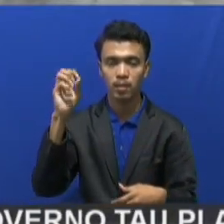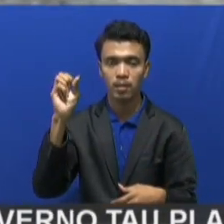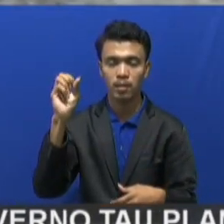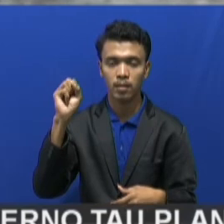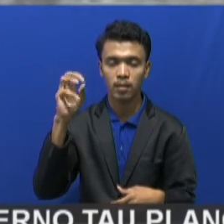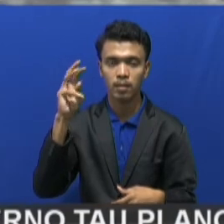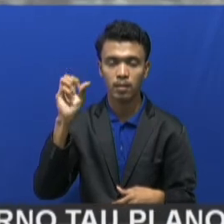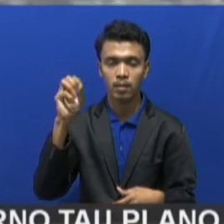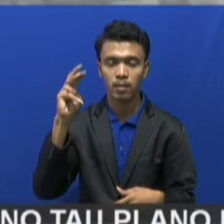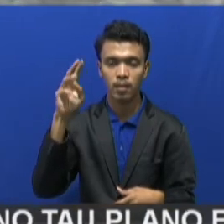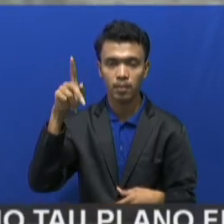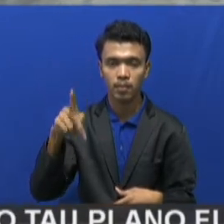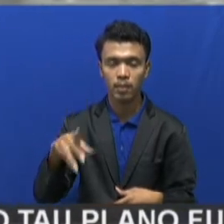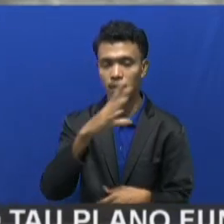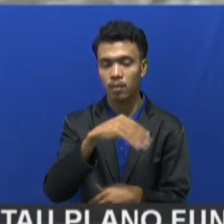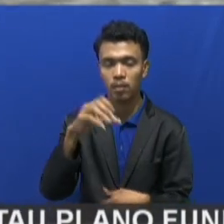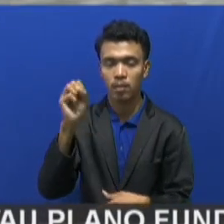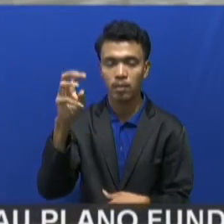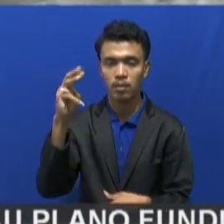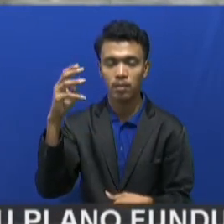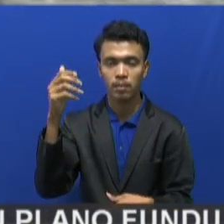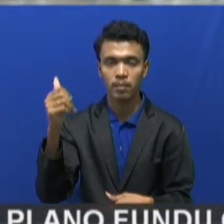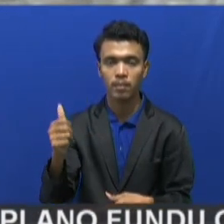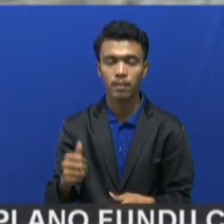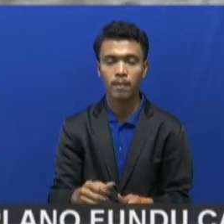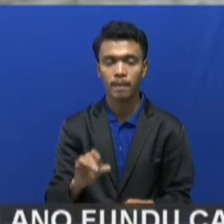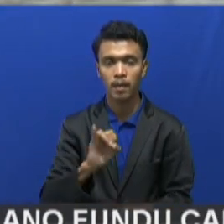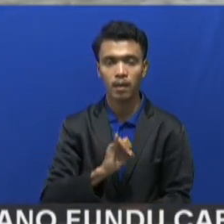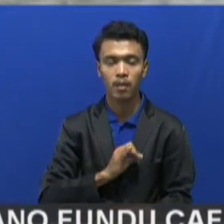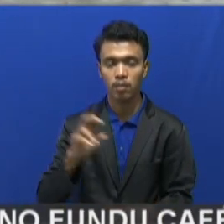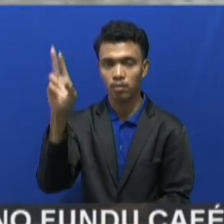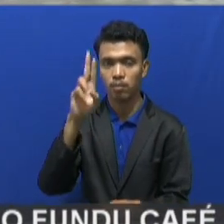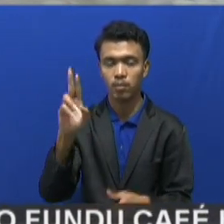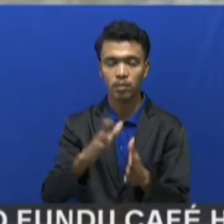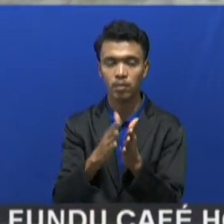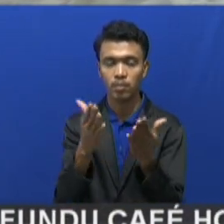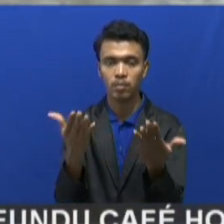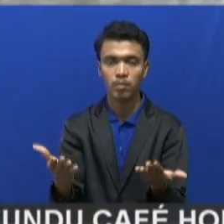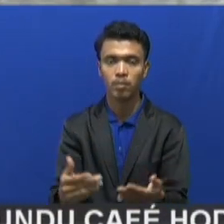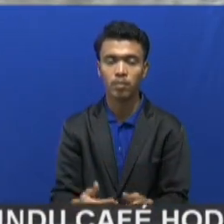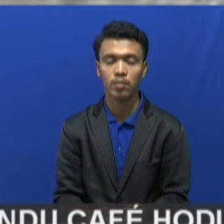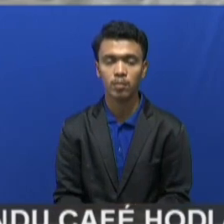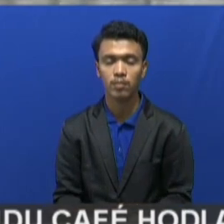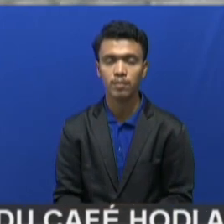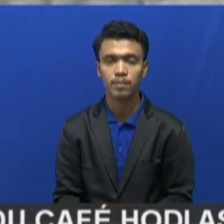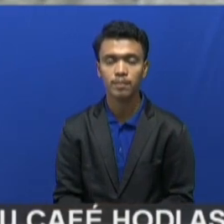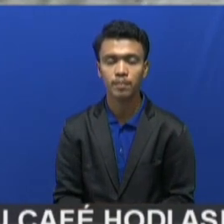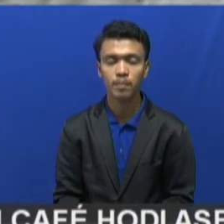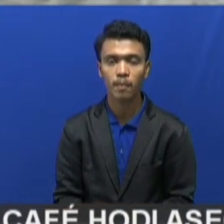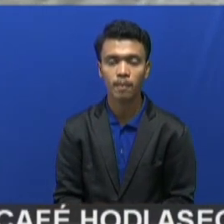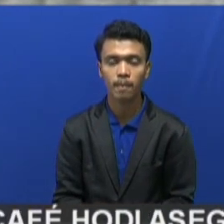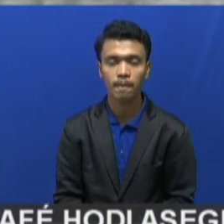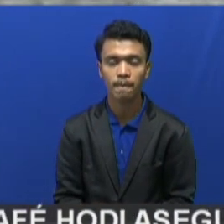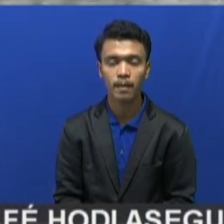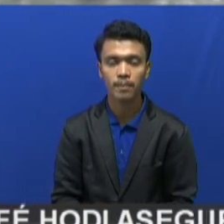be sexto ano hau kar manual primeiro perornian segundo período,